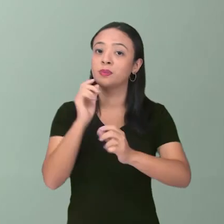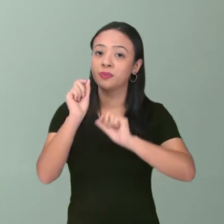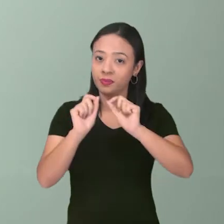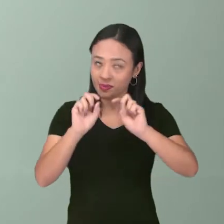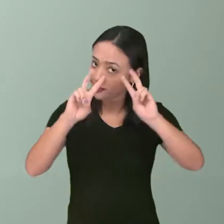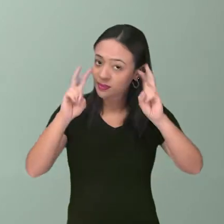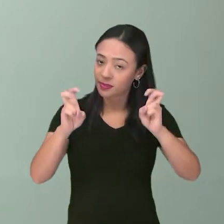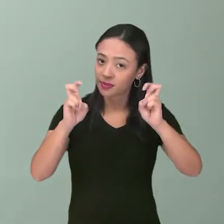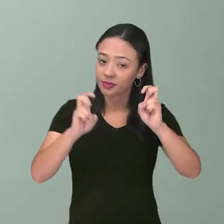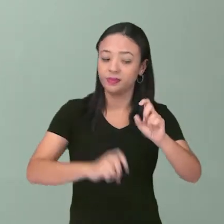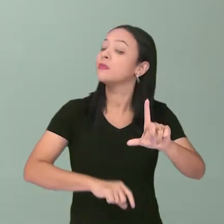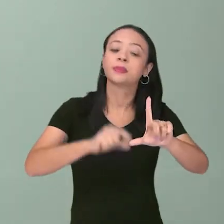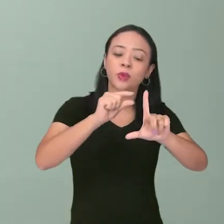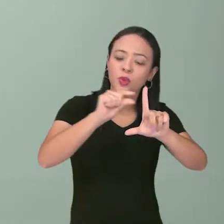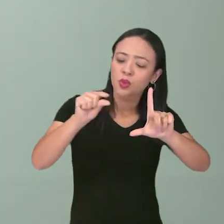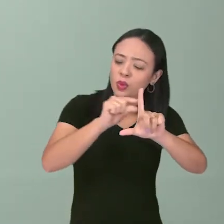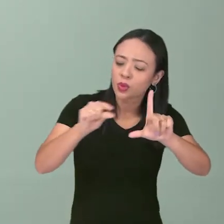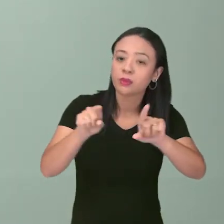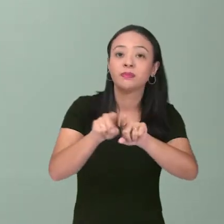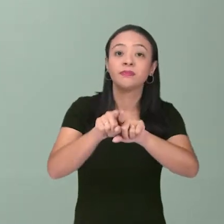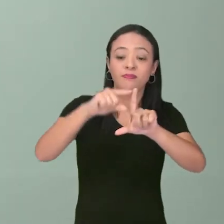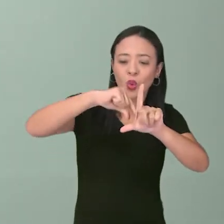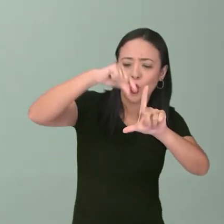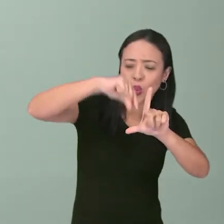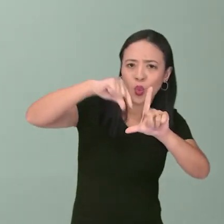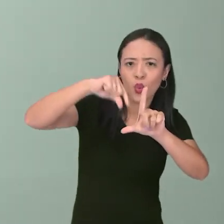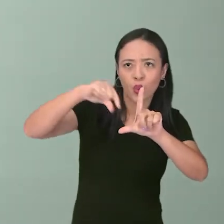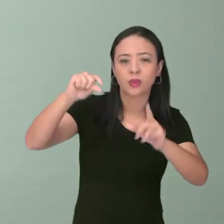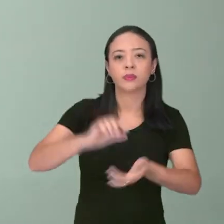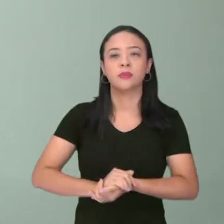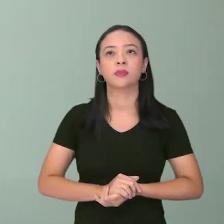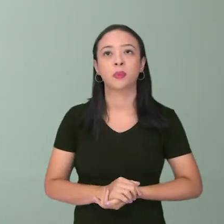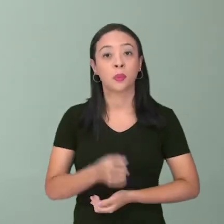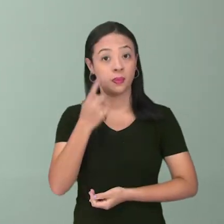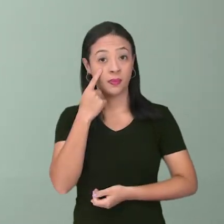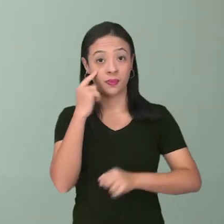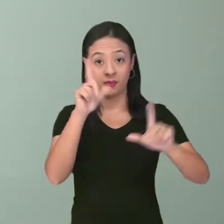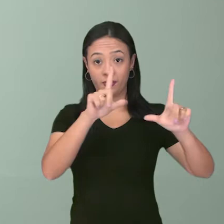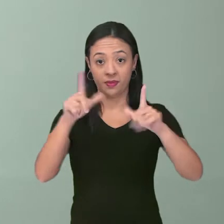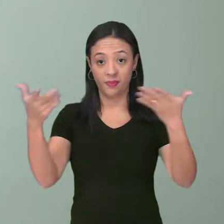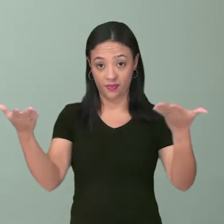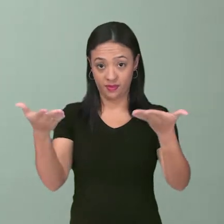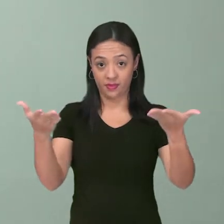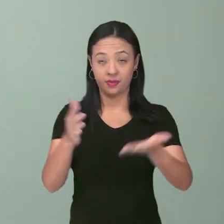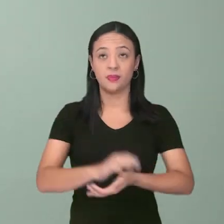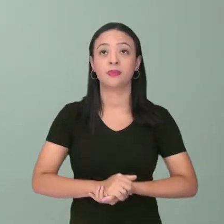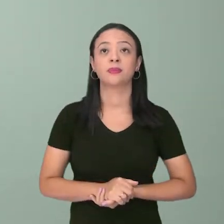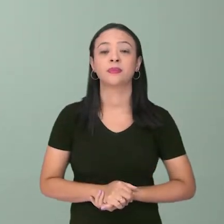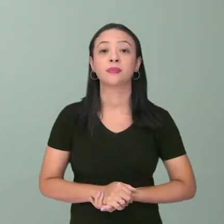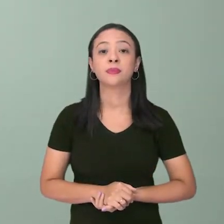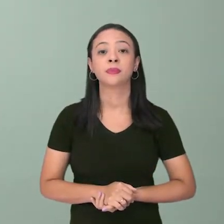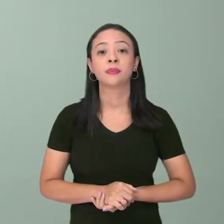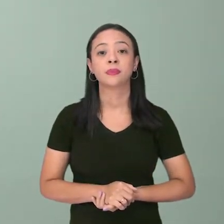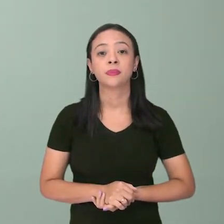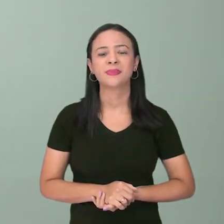sobre gráfico de linhas e gráfico de barras. Então vamos aos slides.